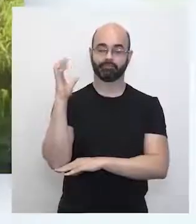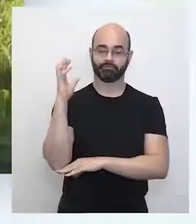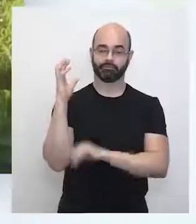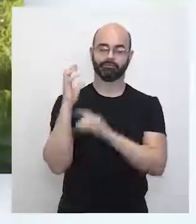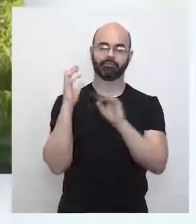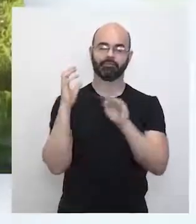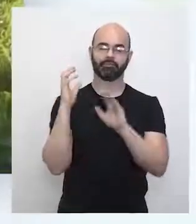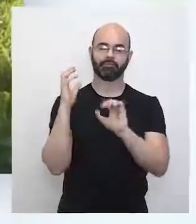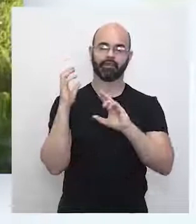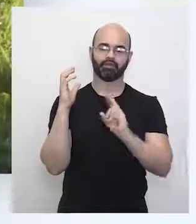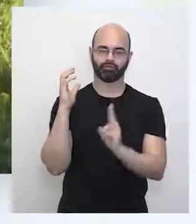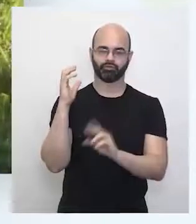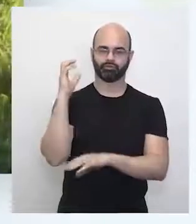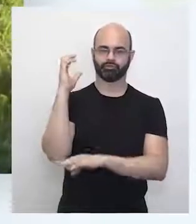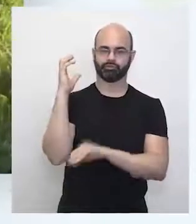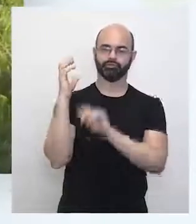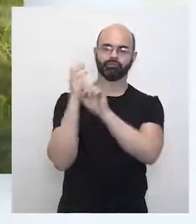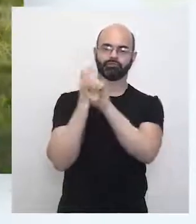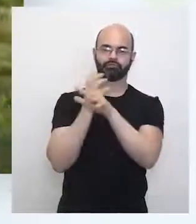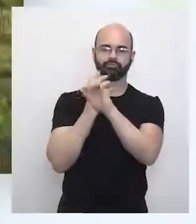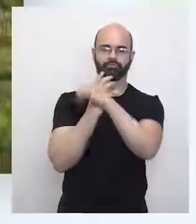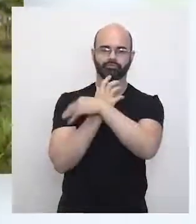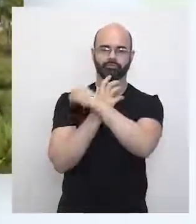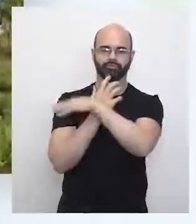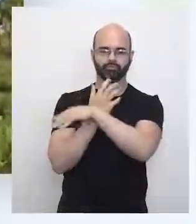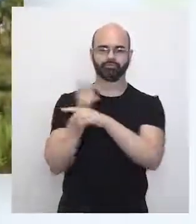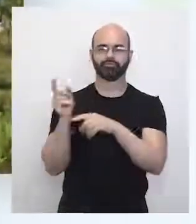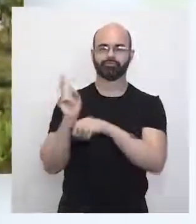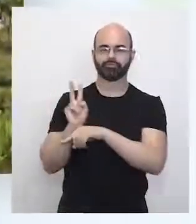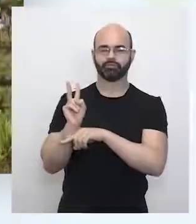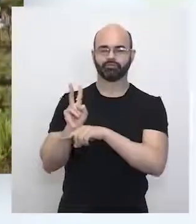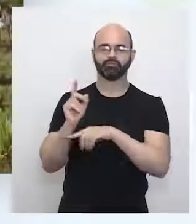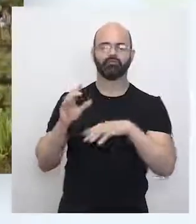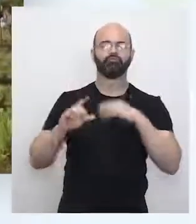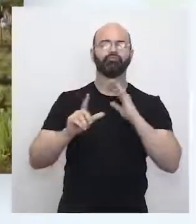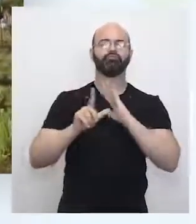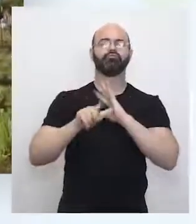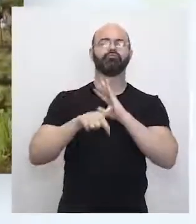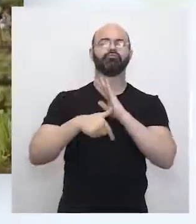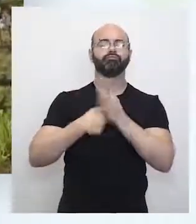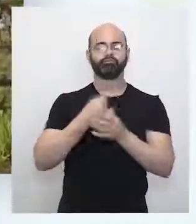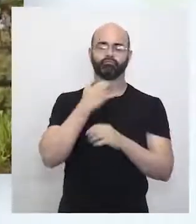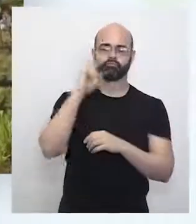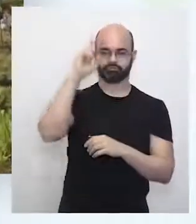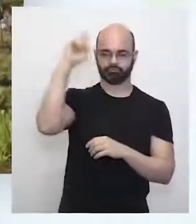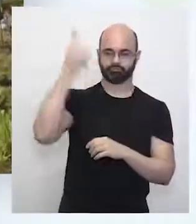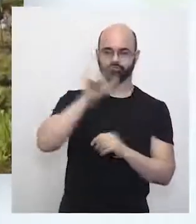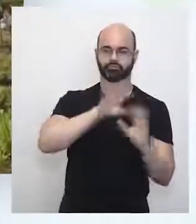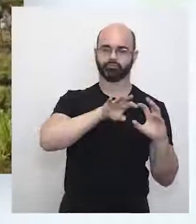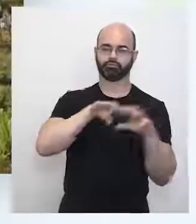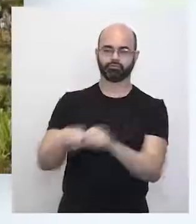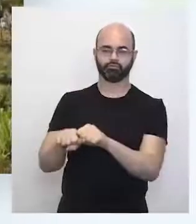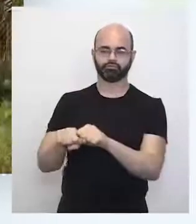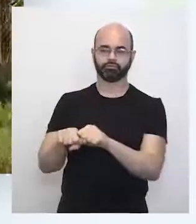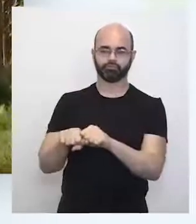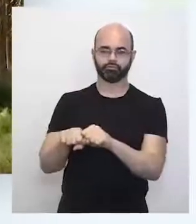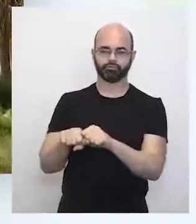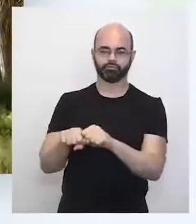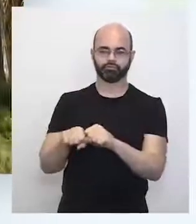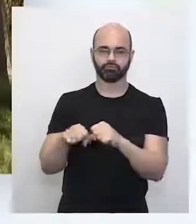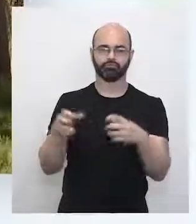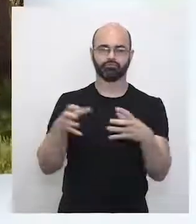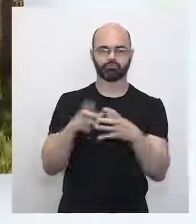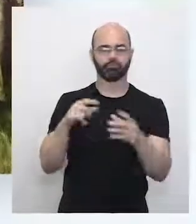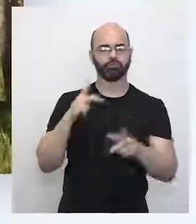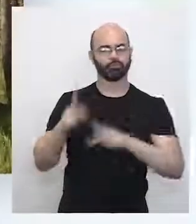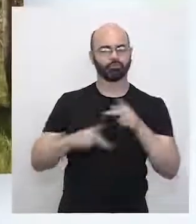à palmeira, que de uma hora para outra passou a ter dono. Grileiros se apossaram das terras devolutas, áreas